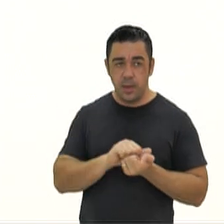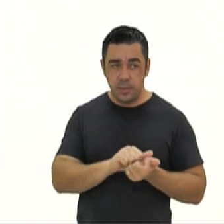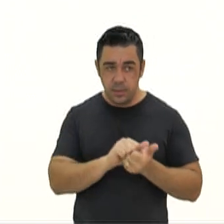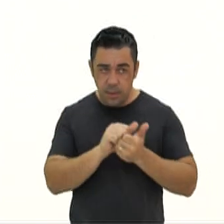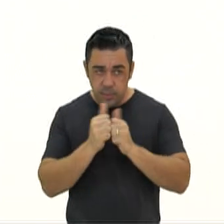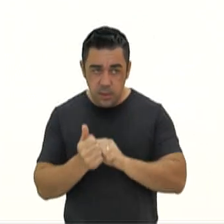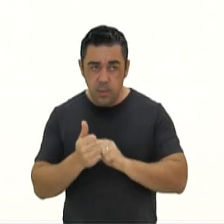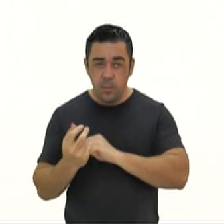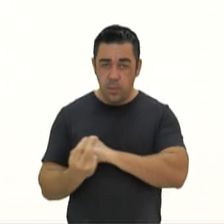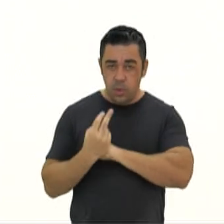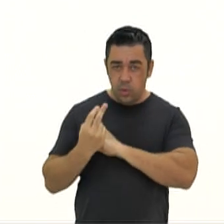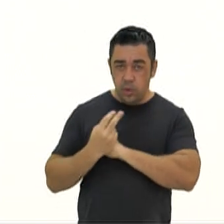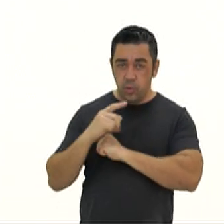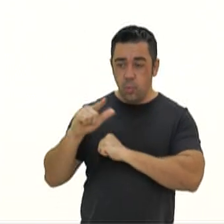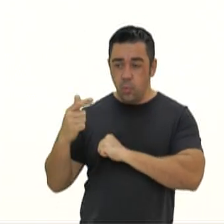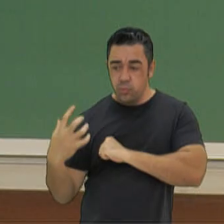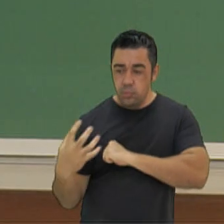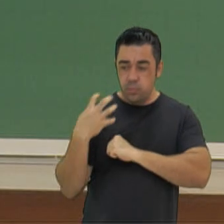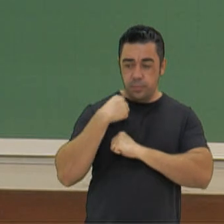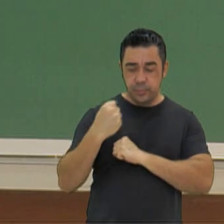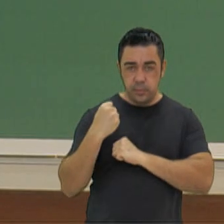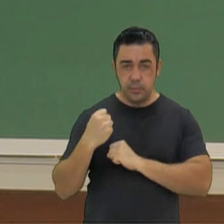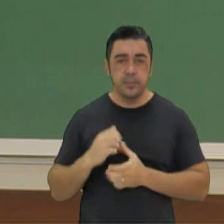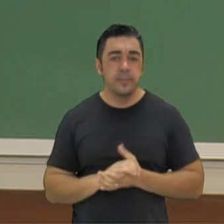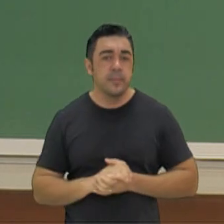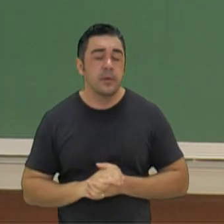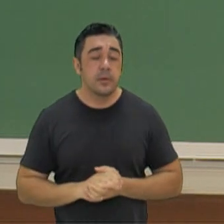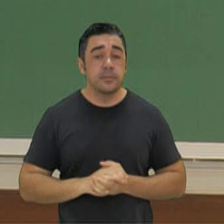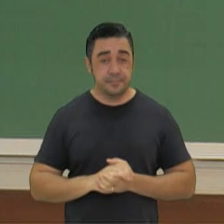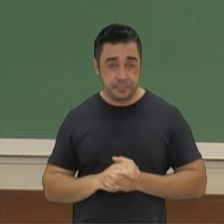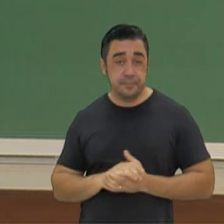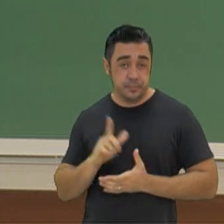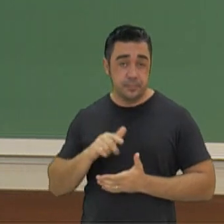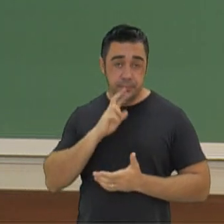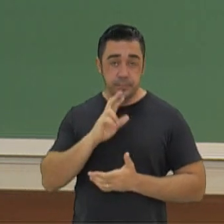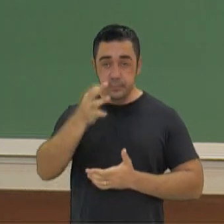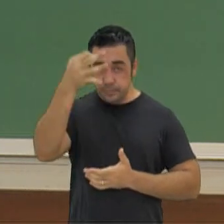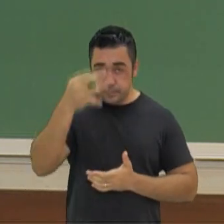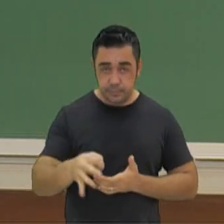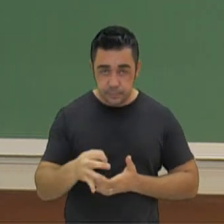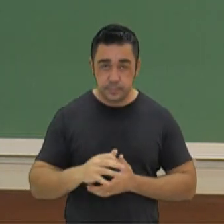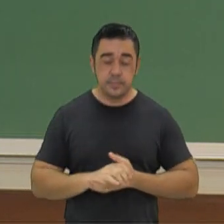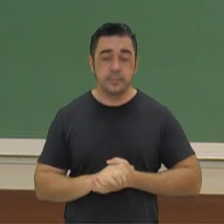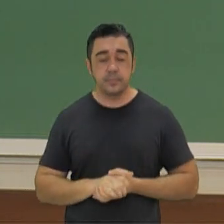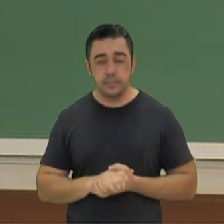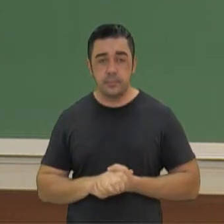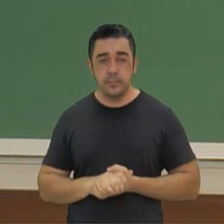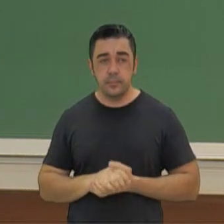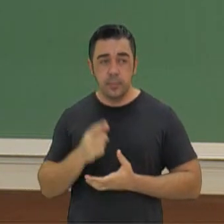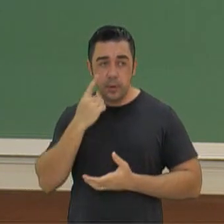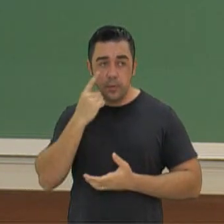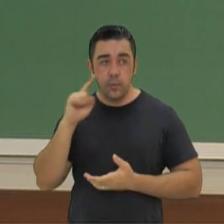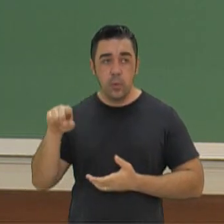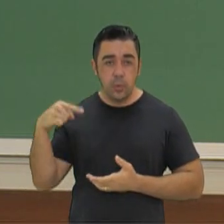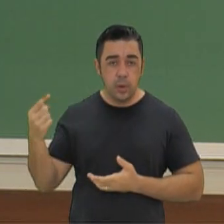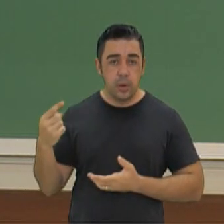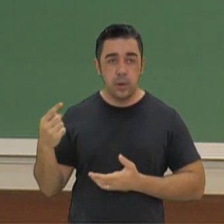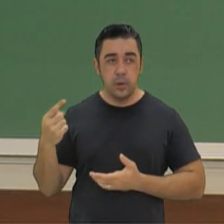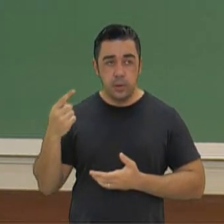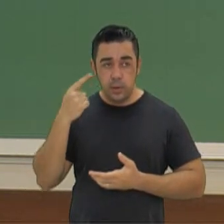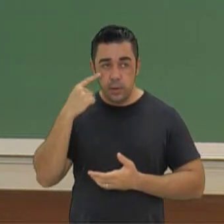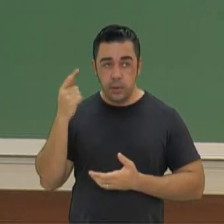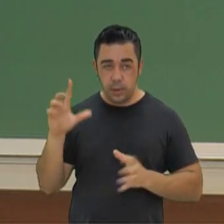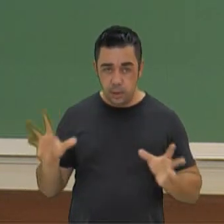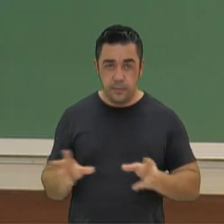adaptação e a função dessa adaptação, proteger contra predadores, acertou aí. Tá? E agora nós vamos para fazer